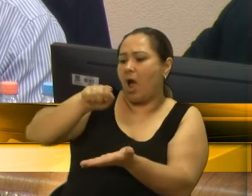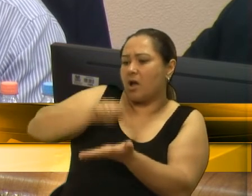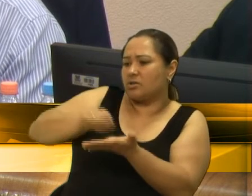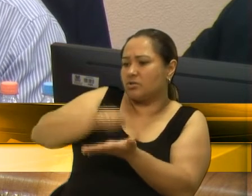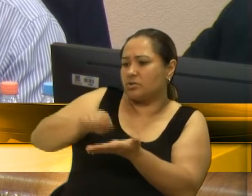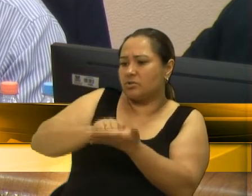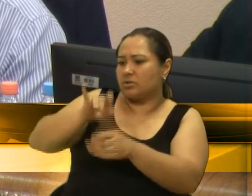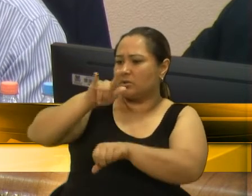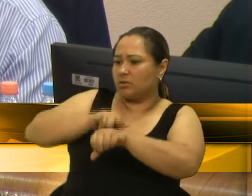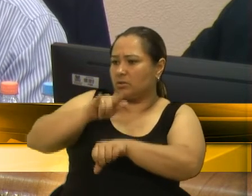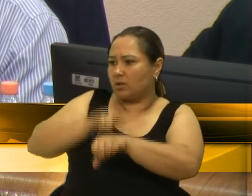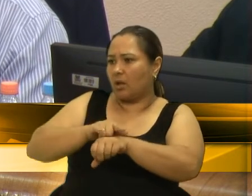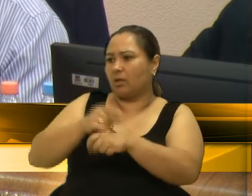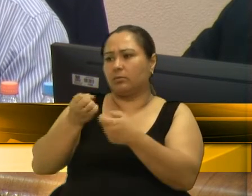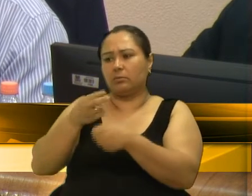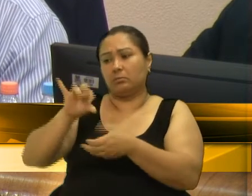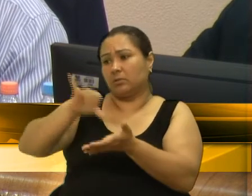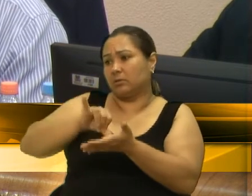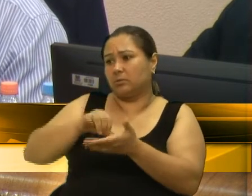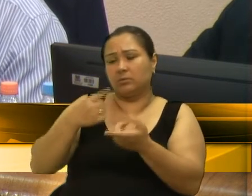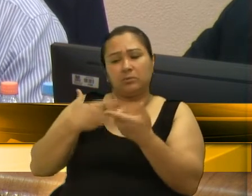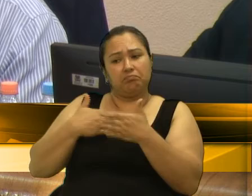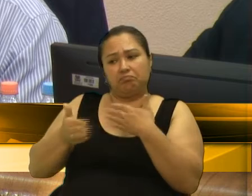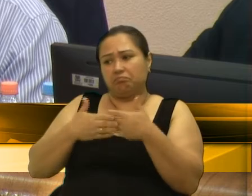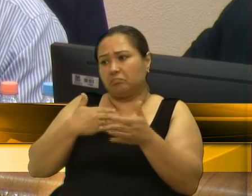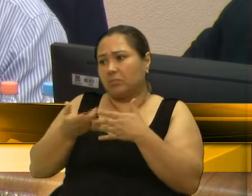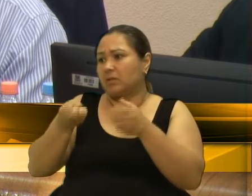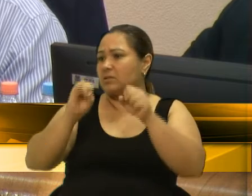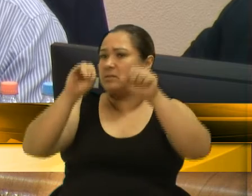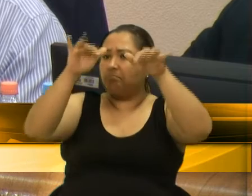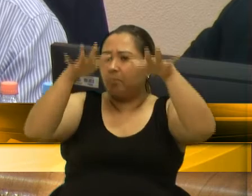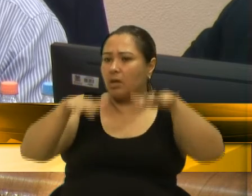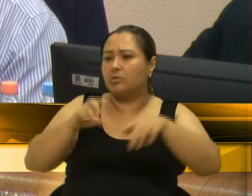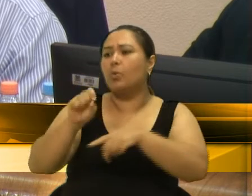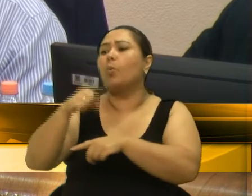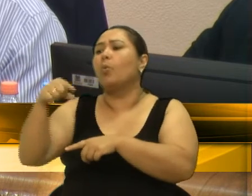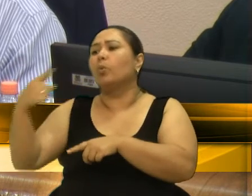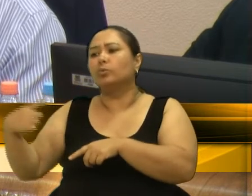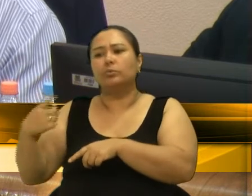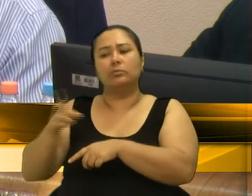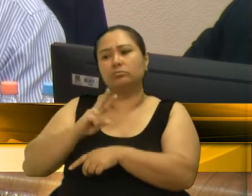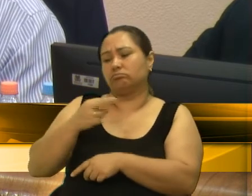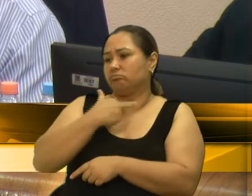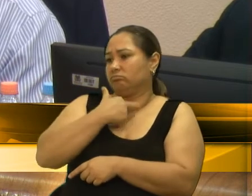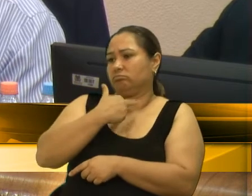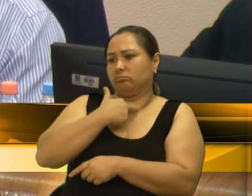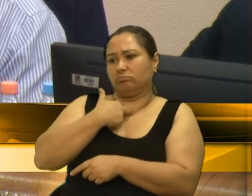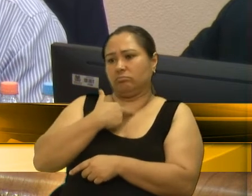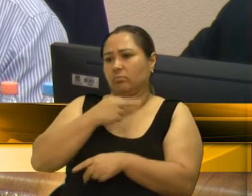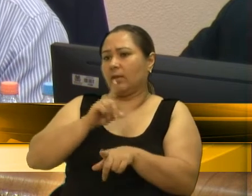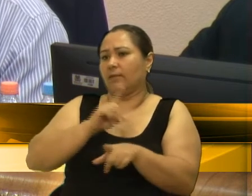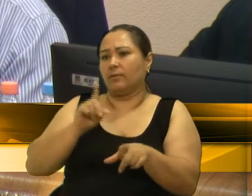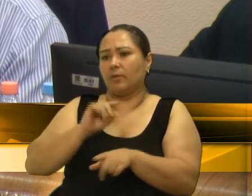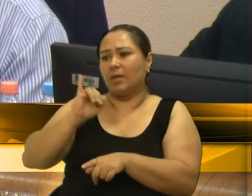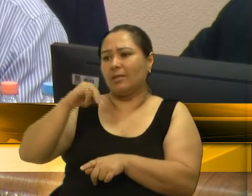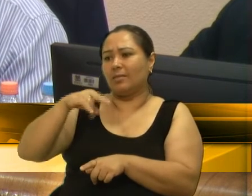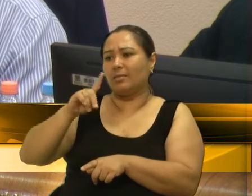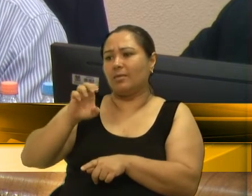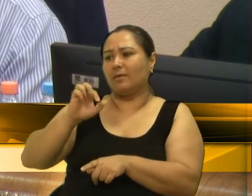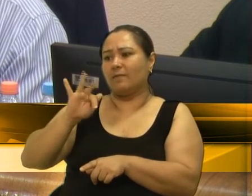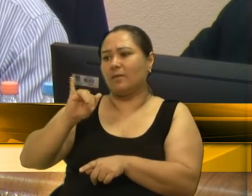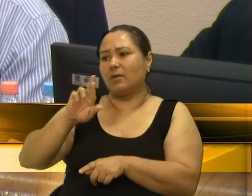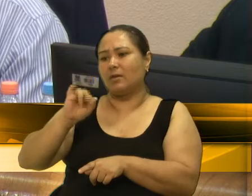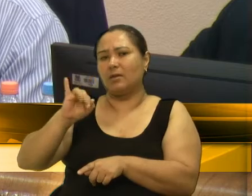proposta da requalificação. Então, independente de ser a benção, outros eventos estavam sendo indeferidos por essa finalidade. Vereadora Paula,